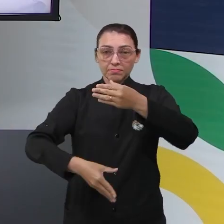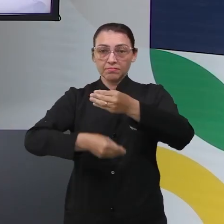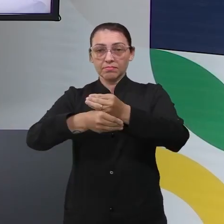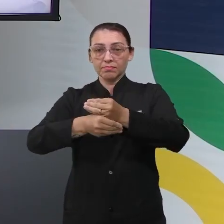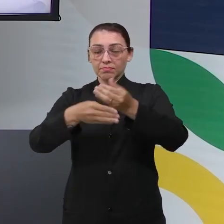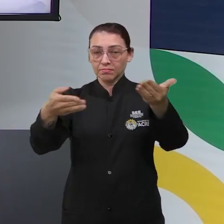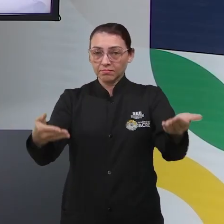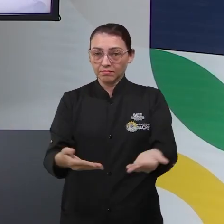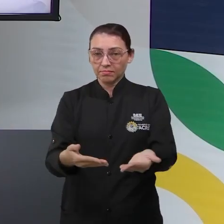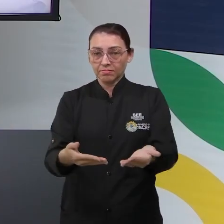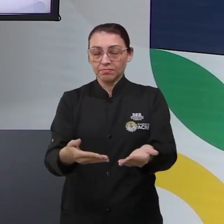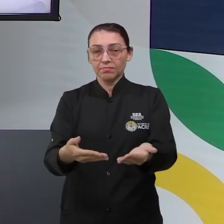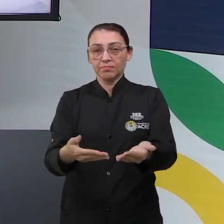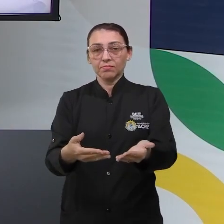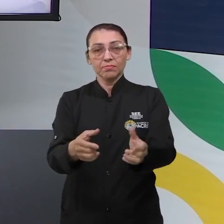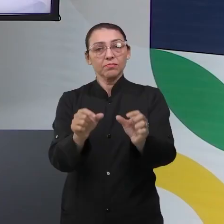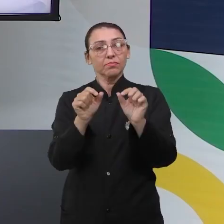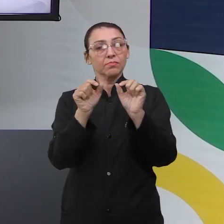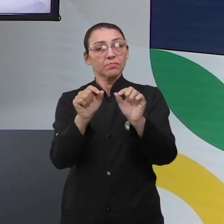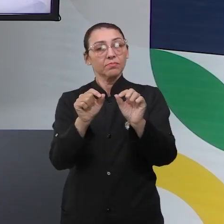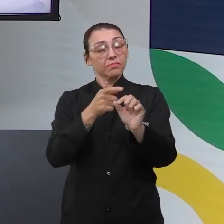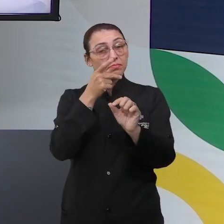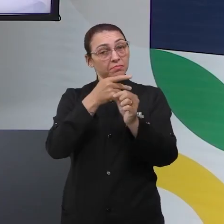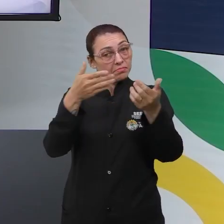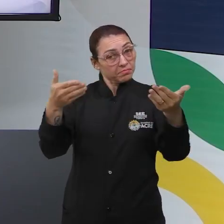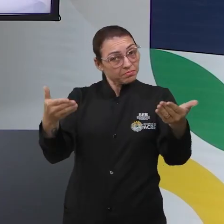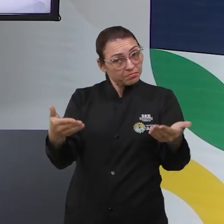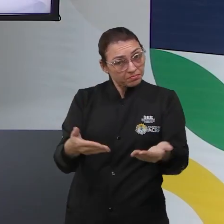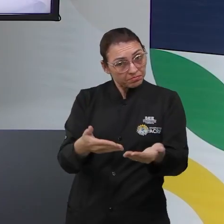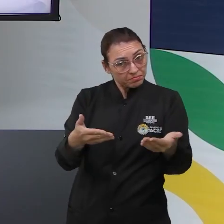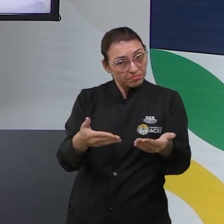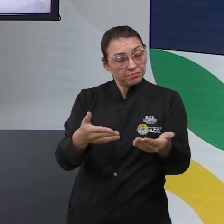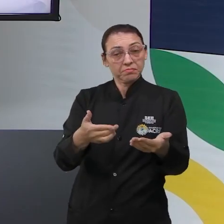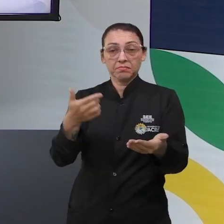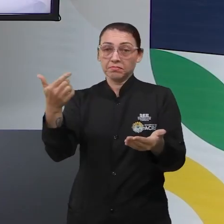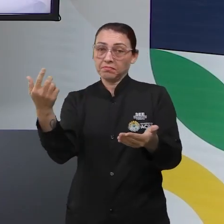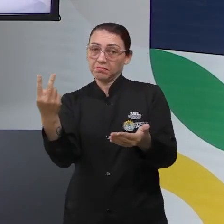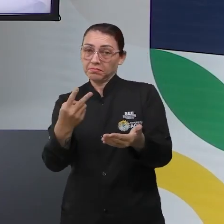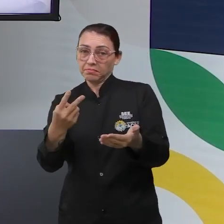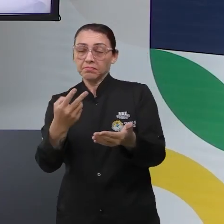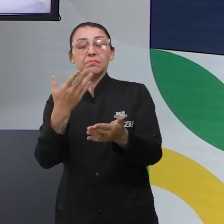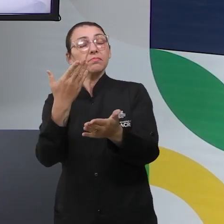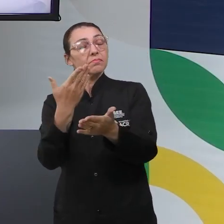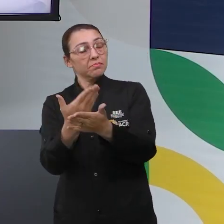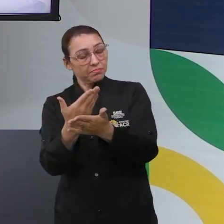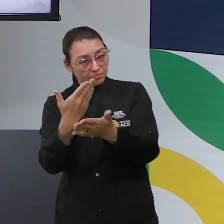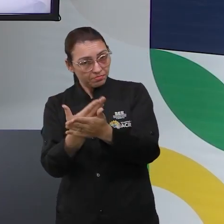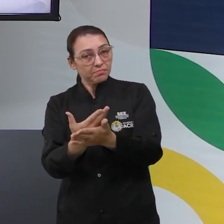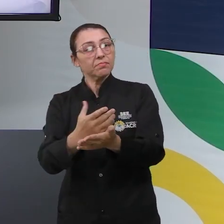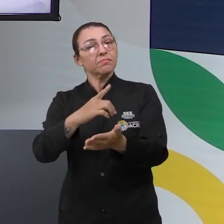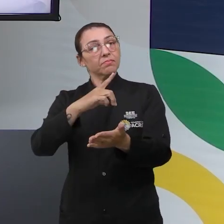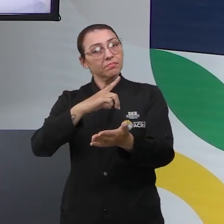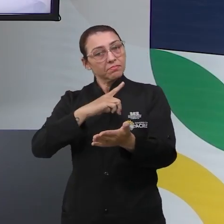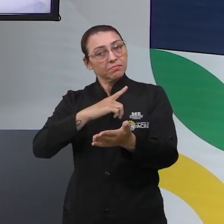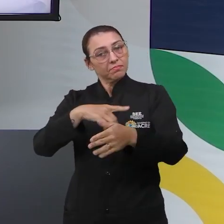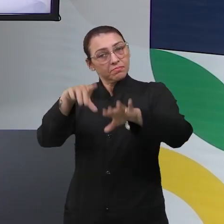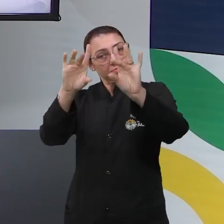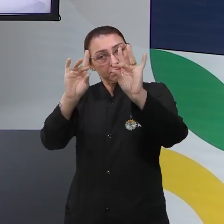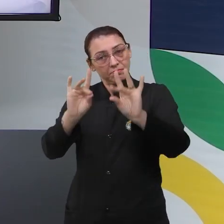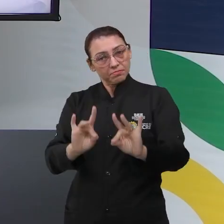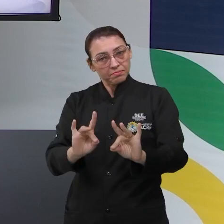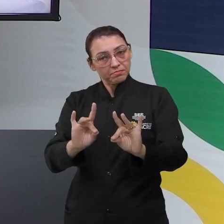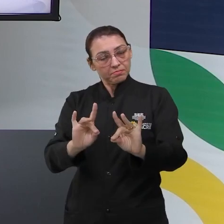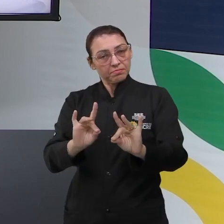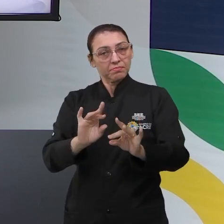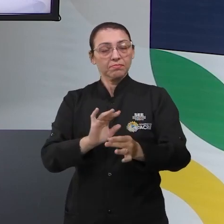complementar a essa, ou seja, o que não foi falado inicialmente nessa primeira aula, não se preocupe porque vai ser abordado na